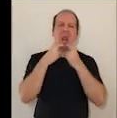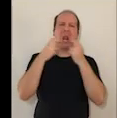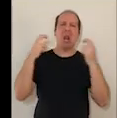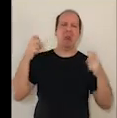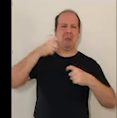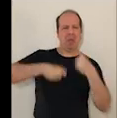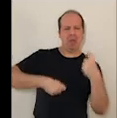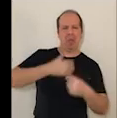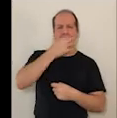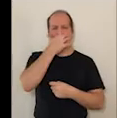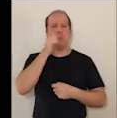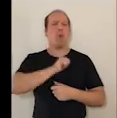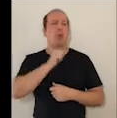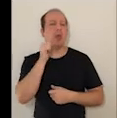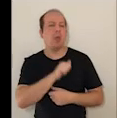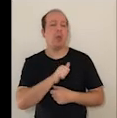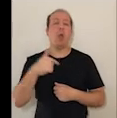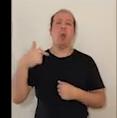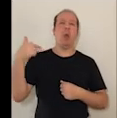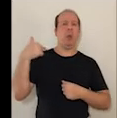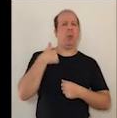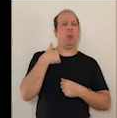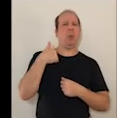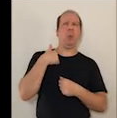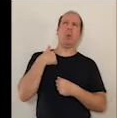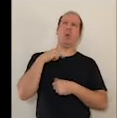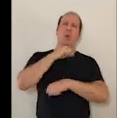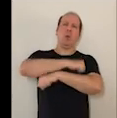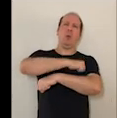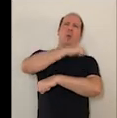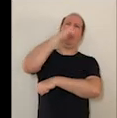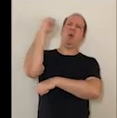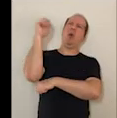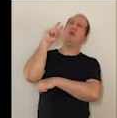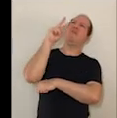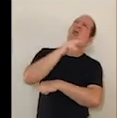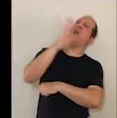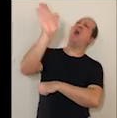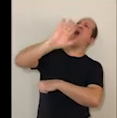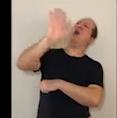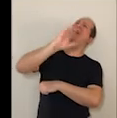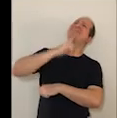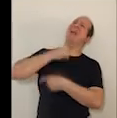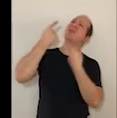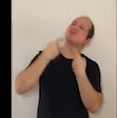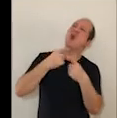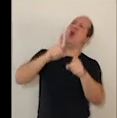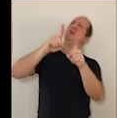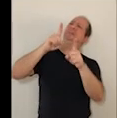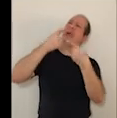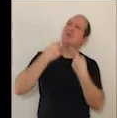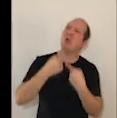pensei. Então, o homem bradou do alto de uma janela. Atentado ao pudor! Atentado ao